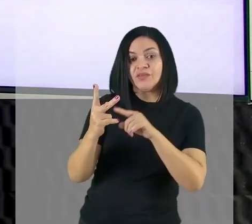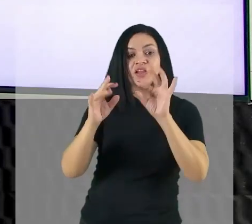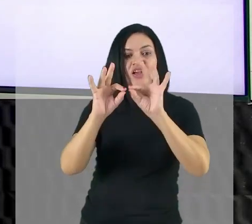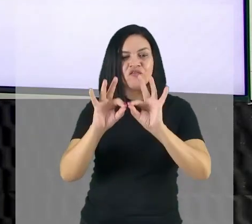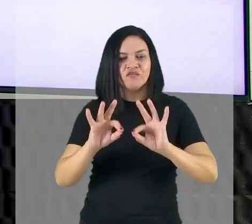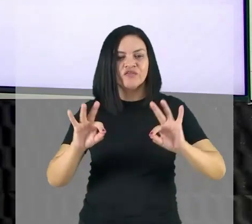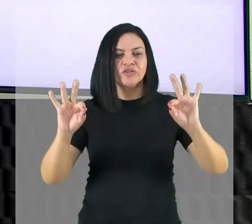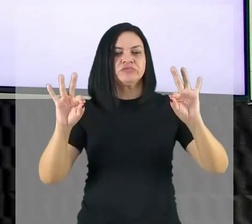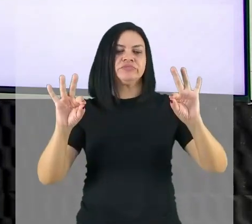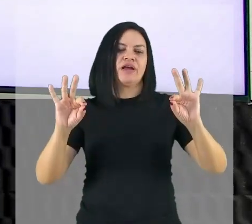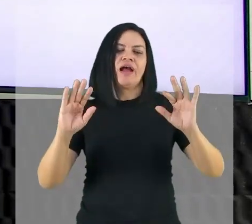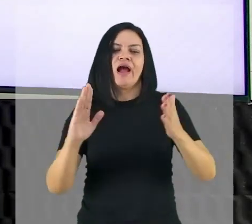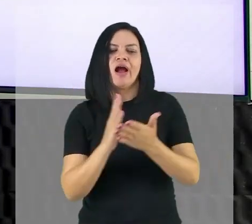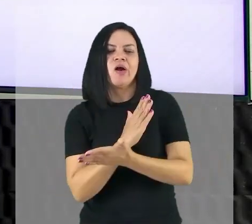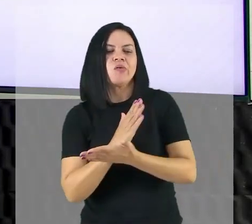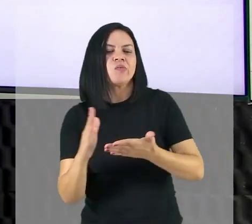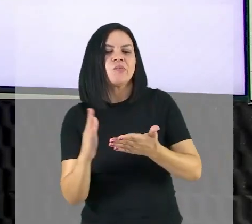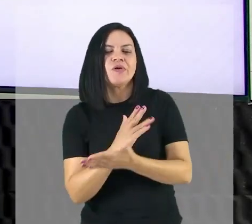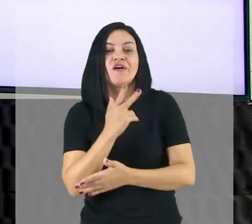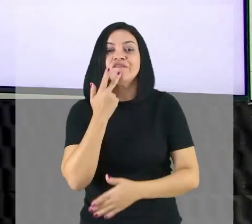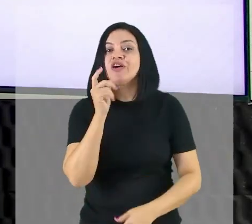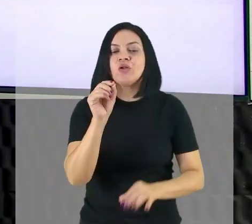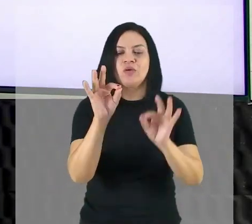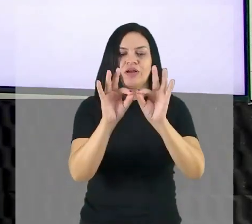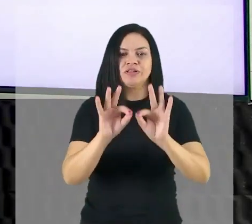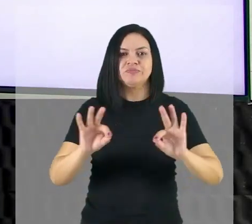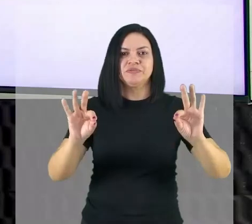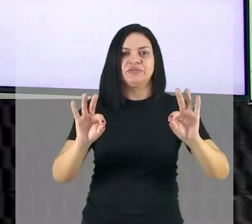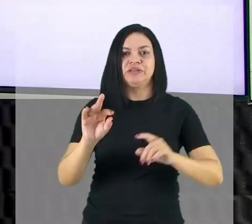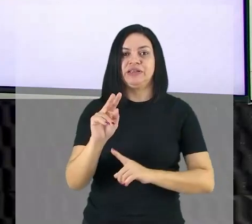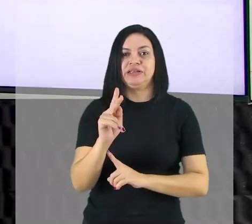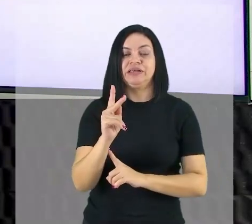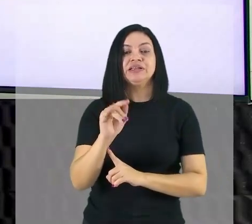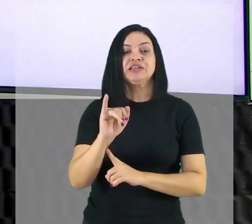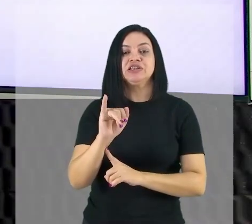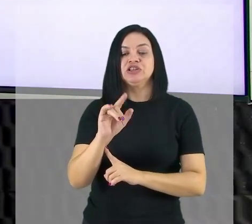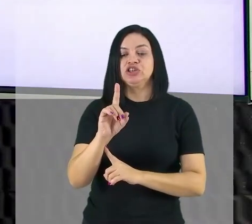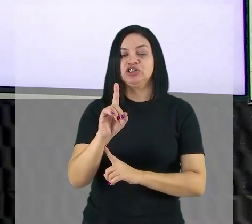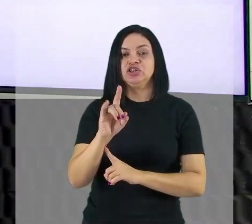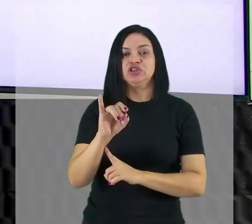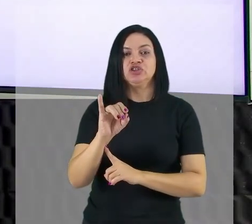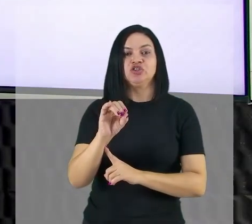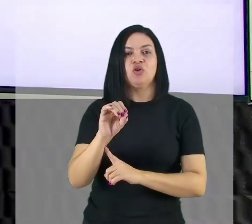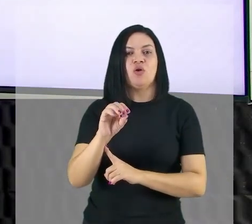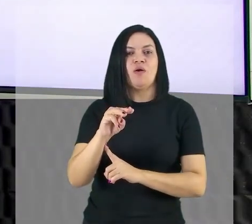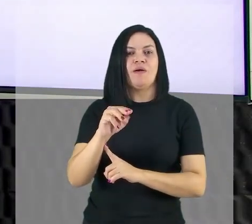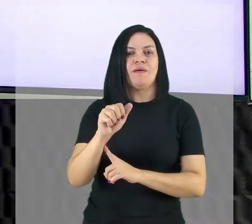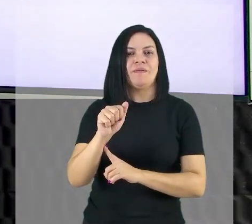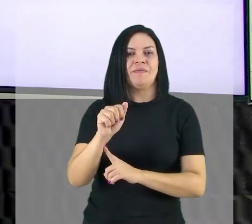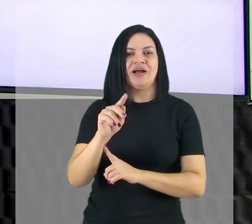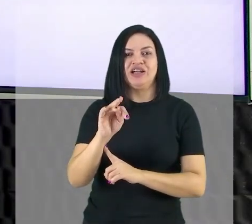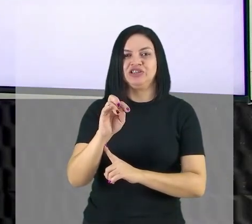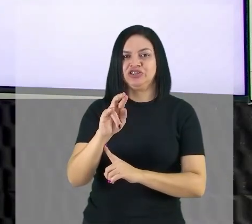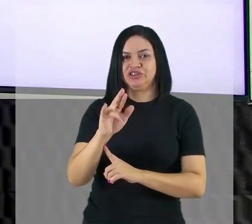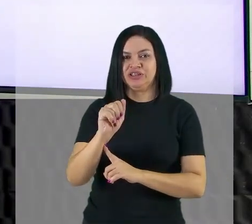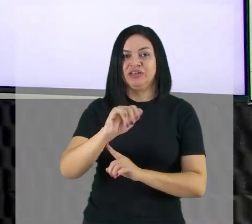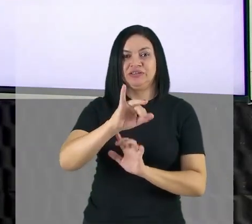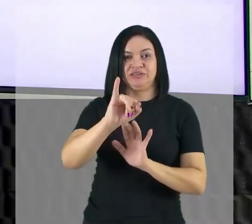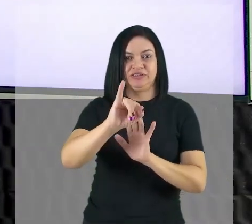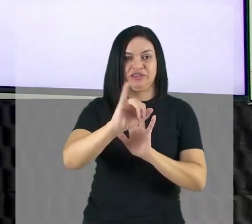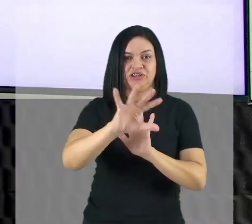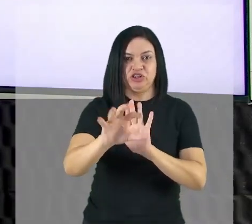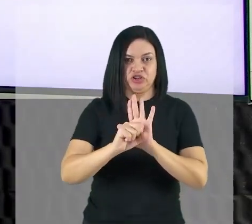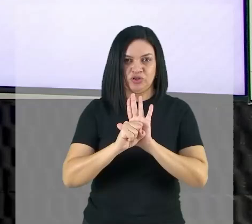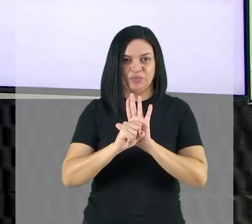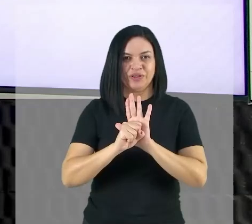tem algumas expressões que a gente chama de expressões idiomáticas. Idioms ou idiomatic expressions,